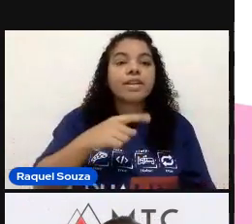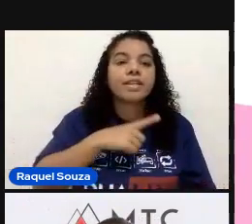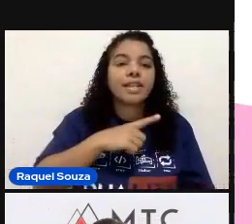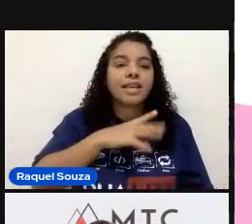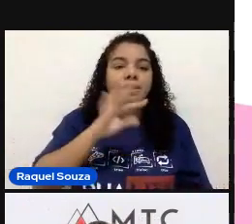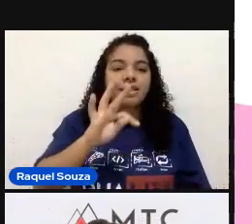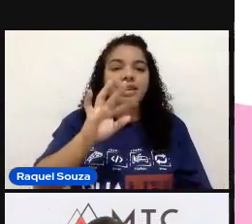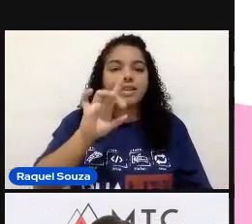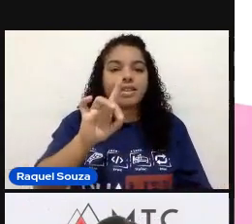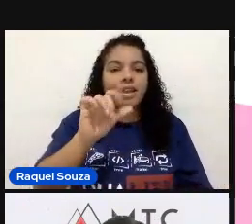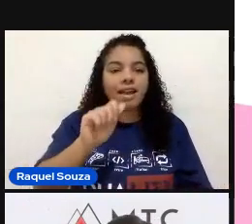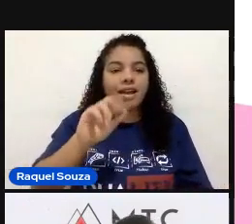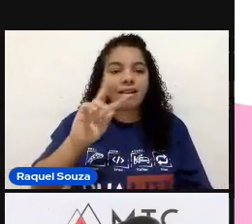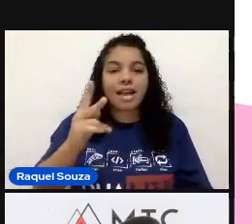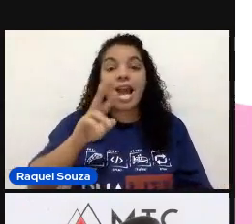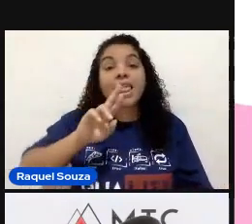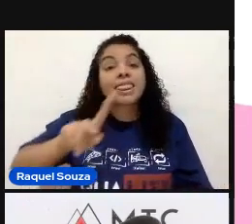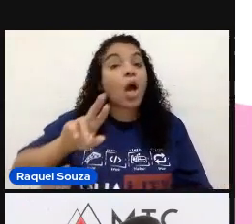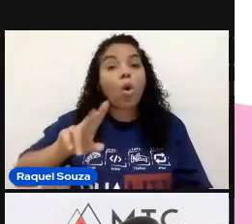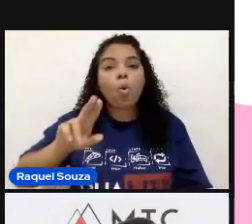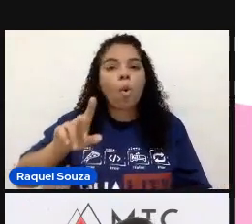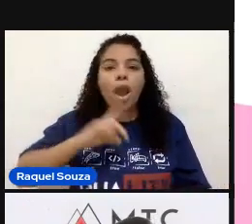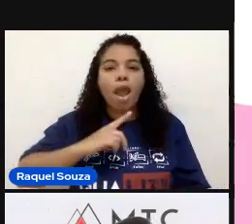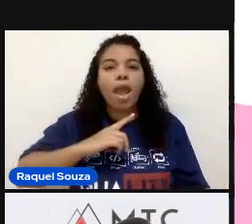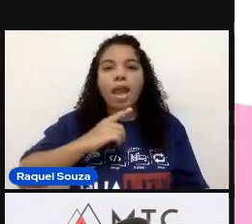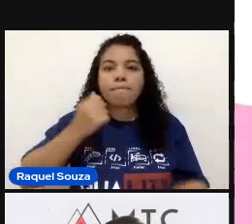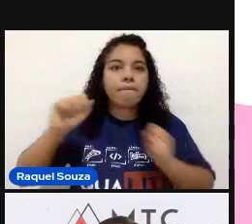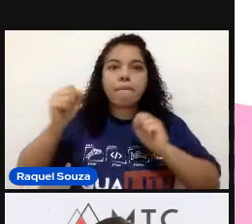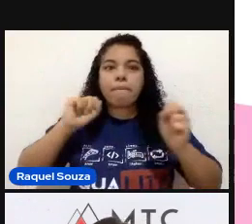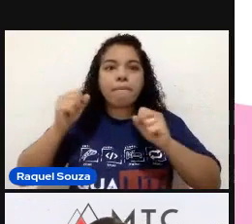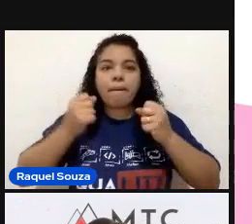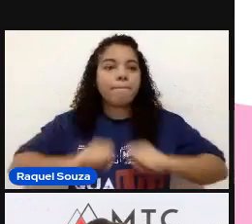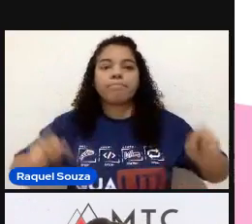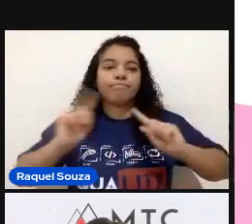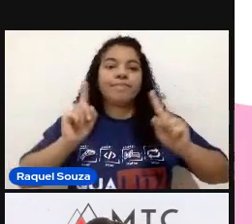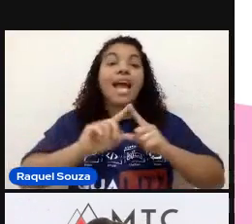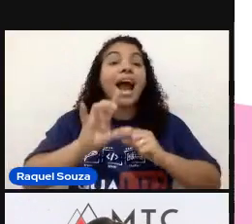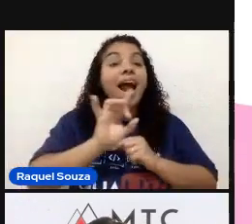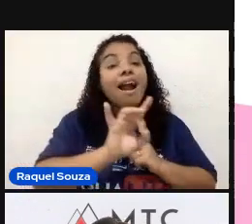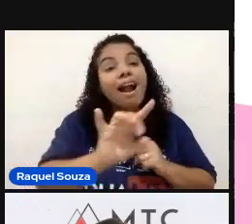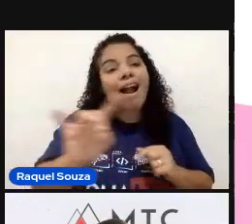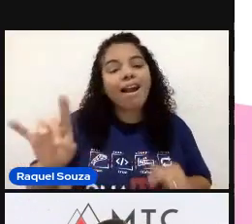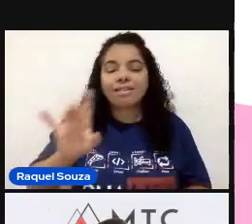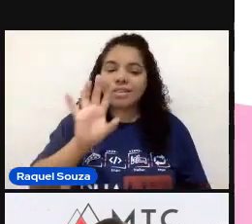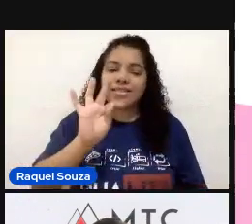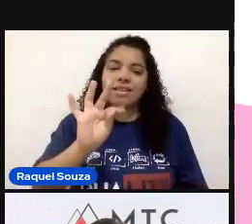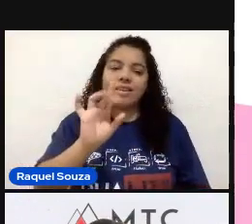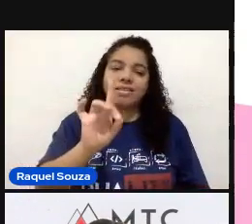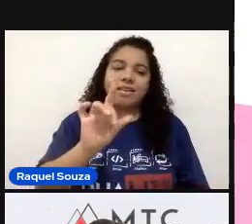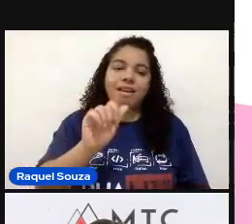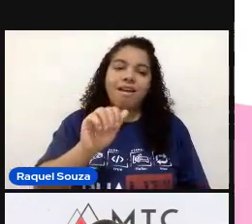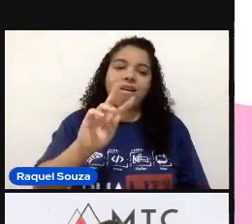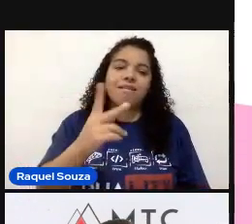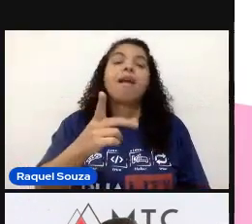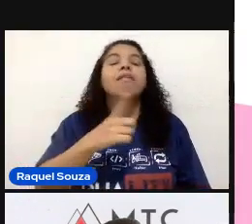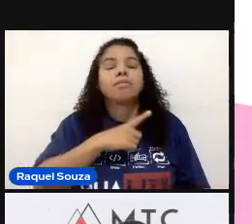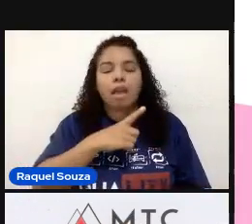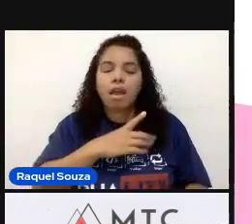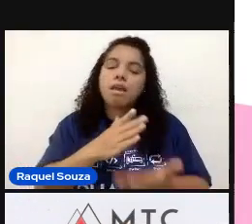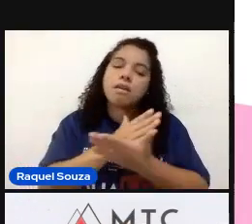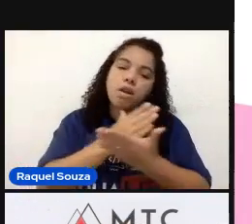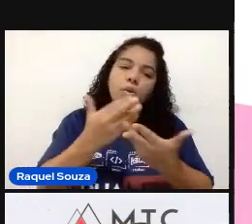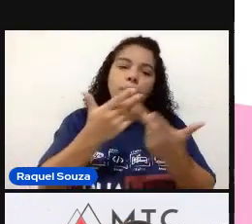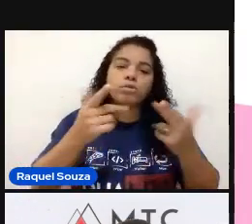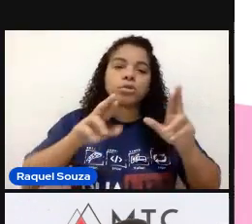ela não é imperativa nem tem impulsividade. Então, cada TDAH pode ter algumas coisas ou